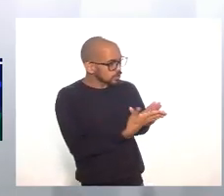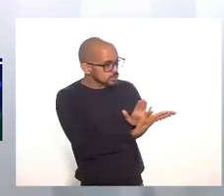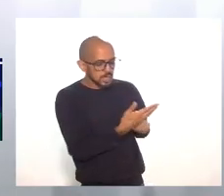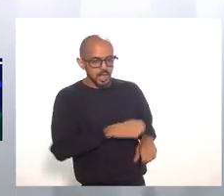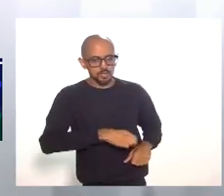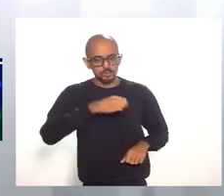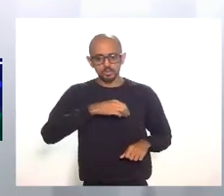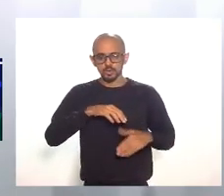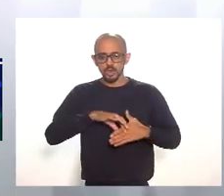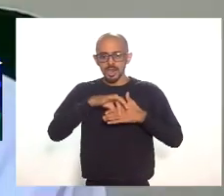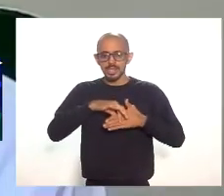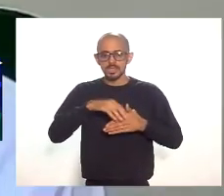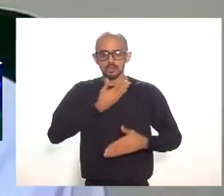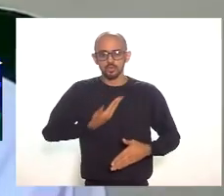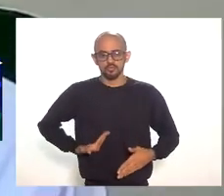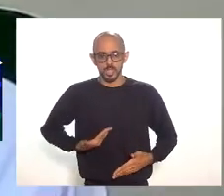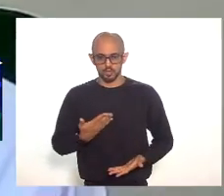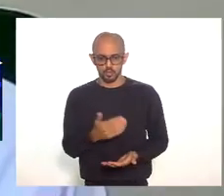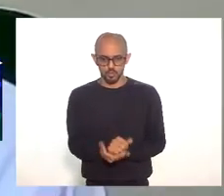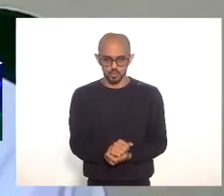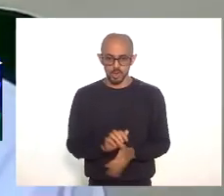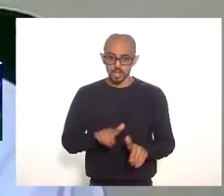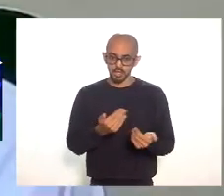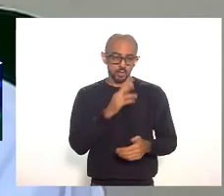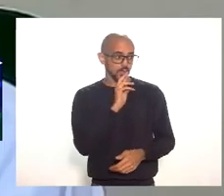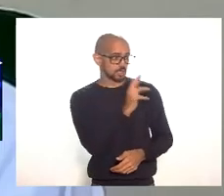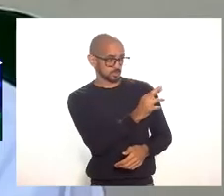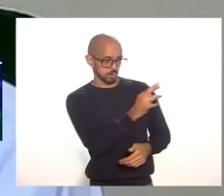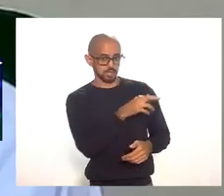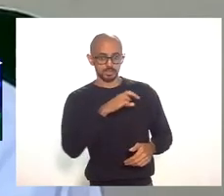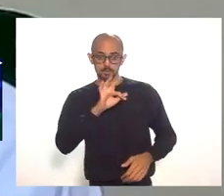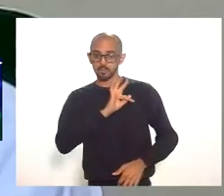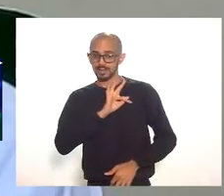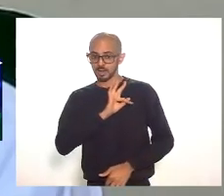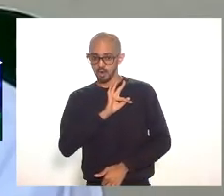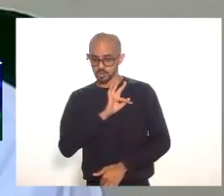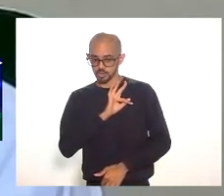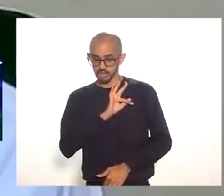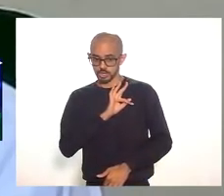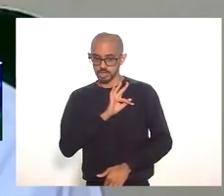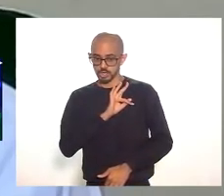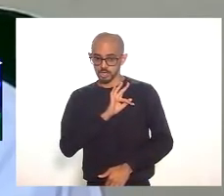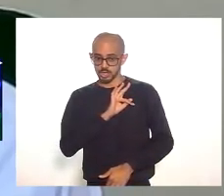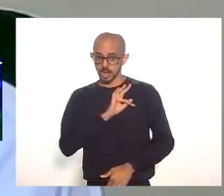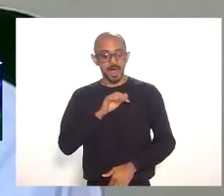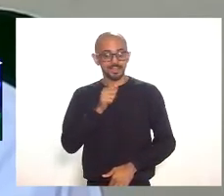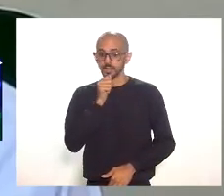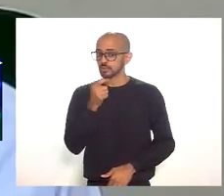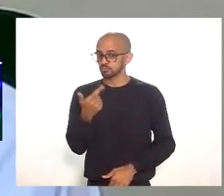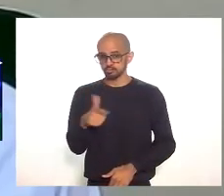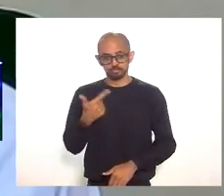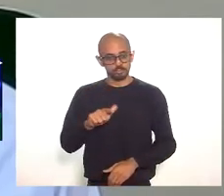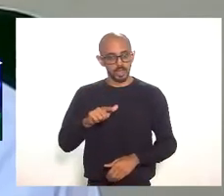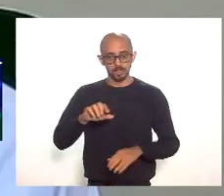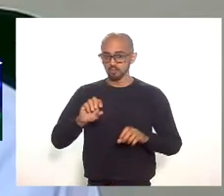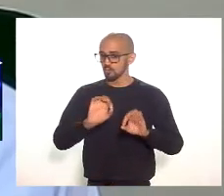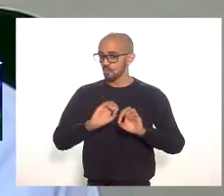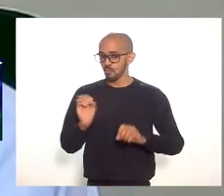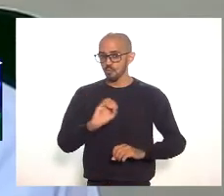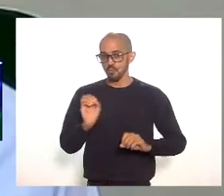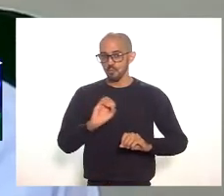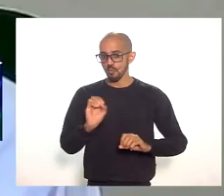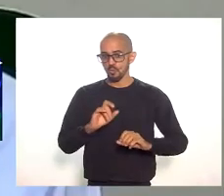líder do governo. Respondendo a deputada Marta Rocha, presidente da Comissão de Saúde, não chegou à CCJ nenhum parecer oficial da Comissão